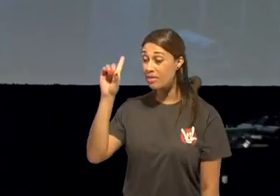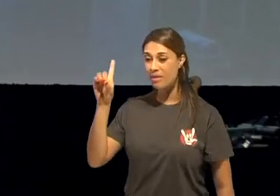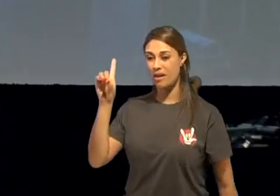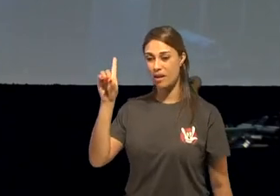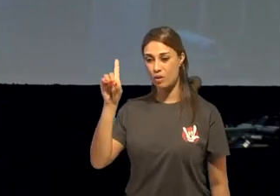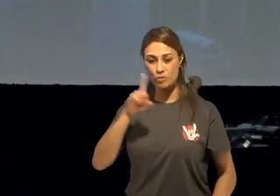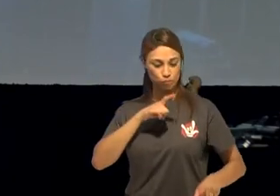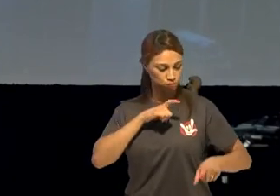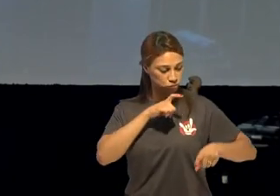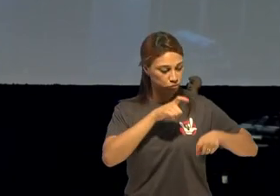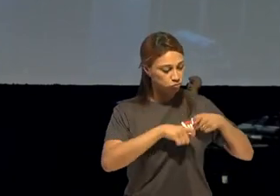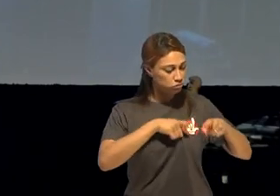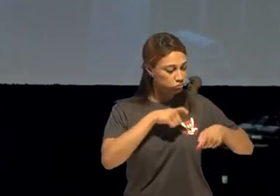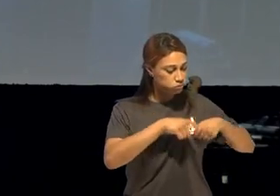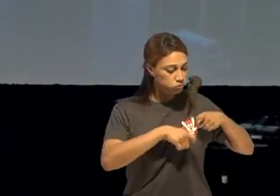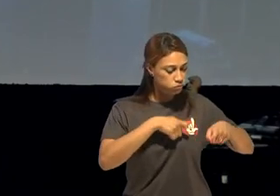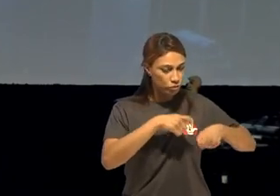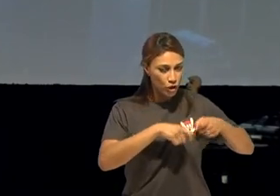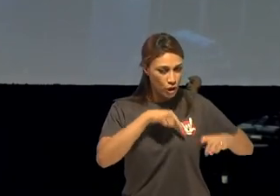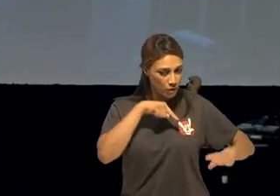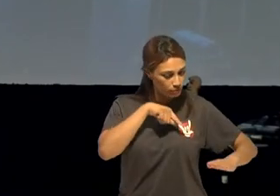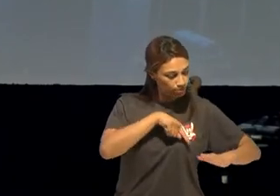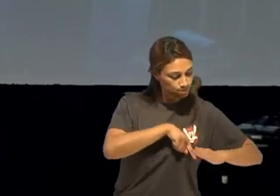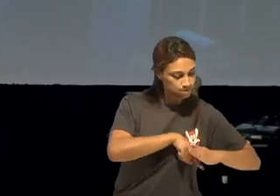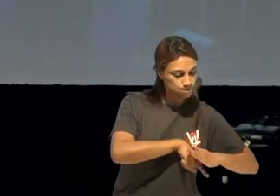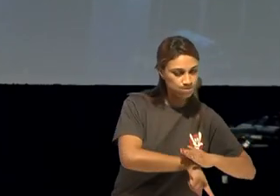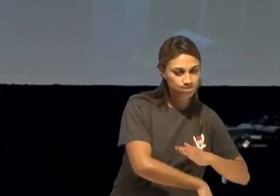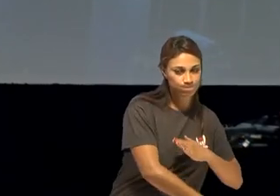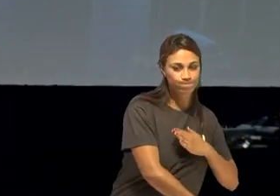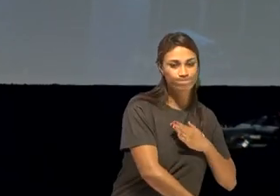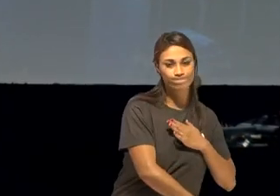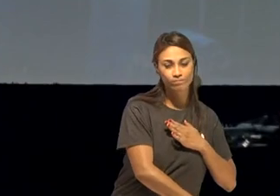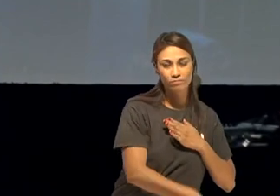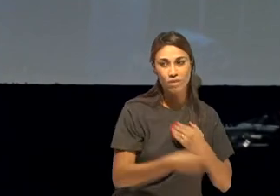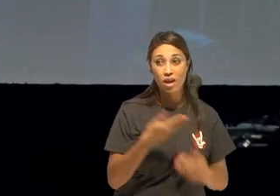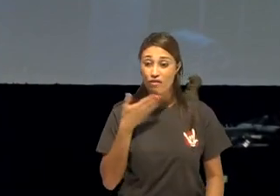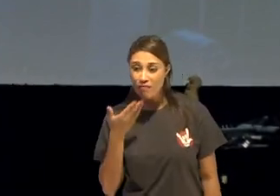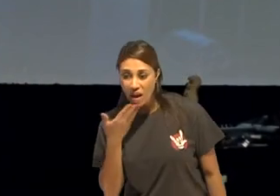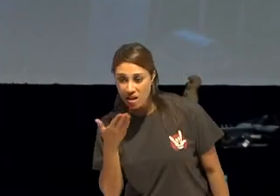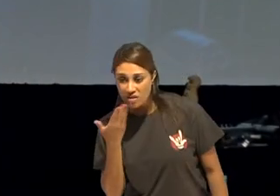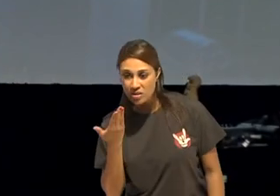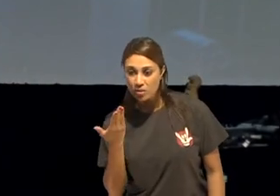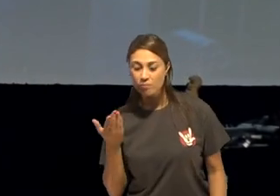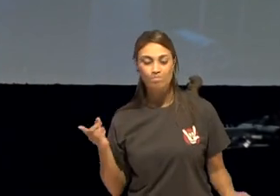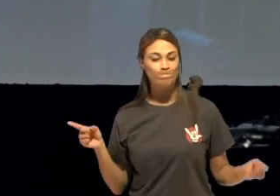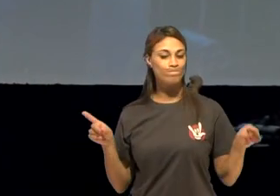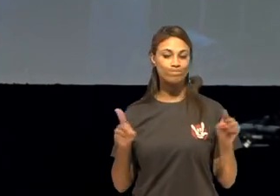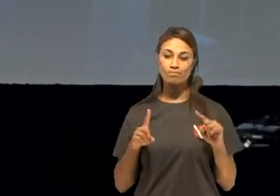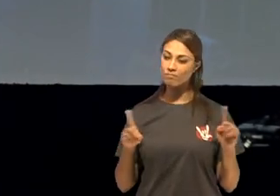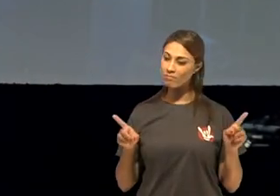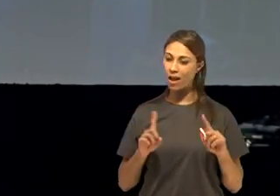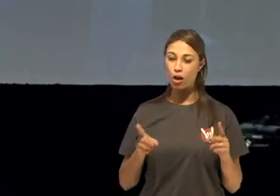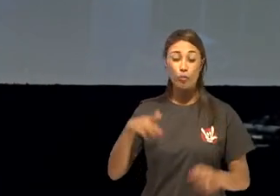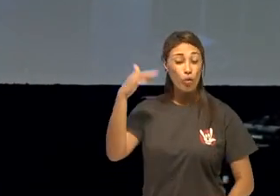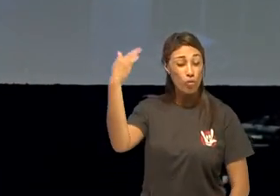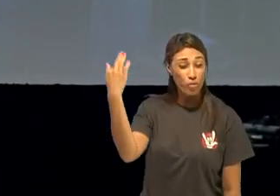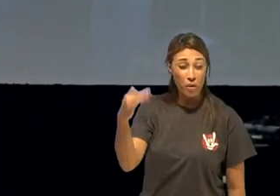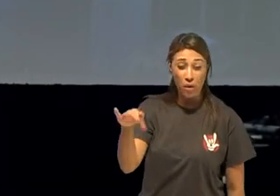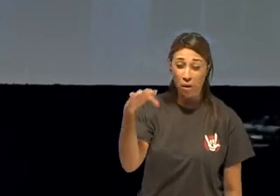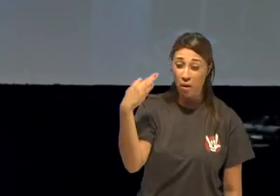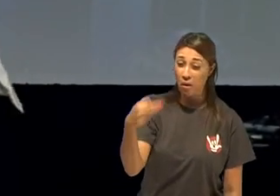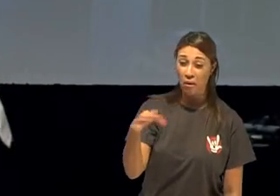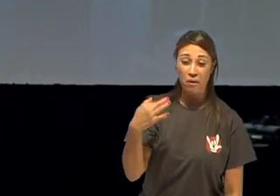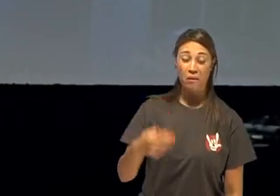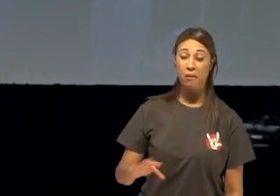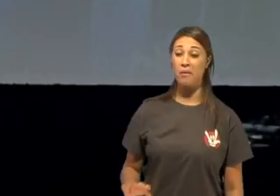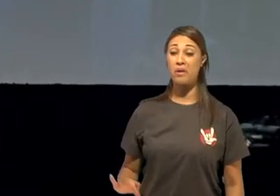dói. Ser cavado dói. Sabe, meus irmãos, nós se acostumamos a cantar: Senhor, queremos